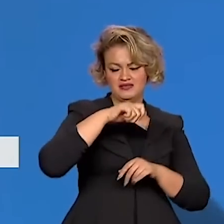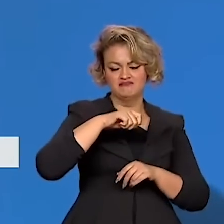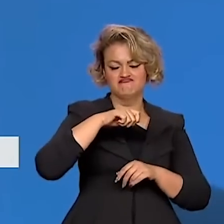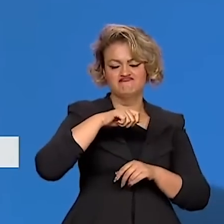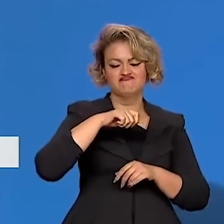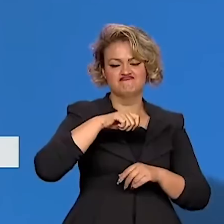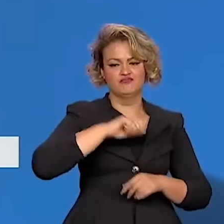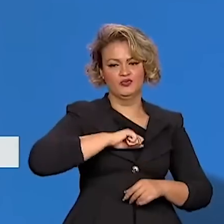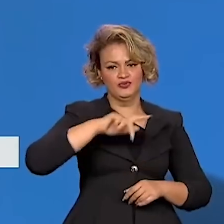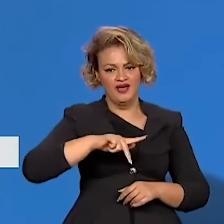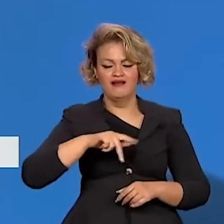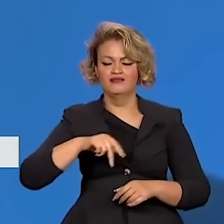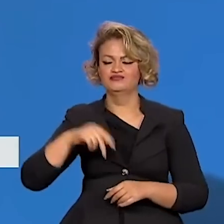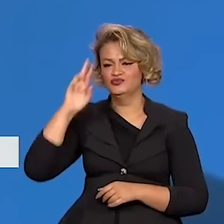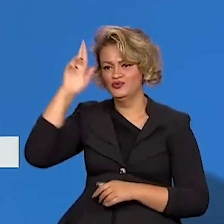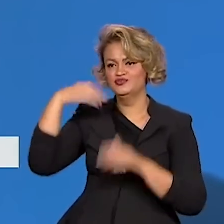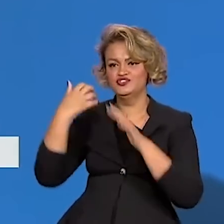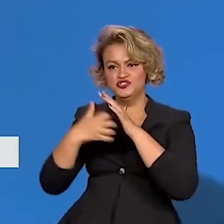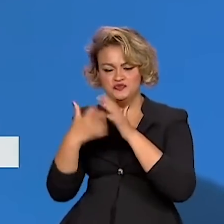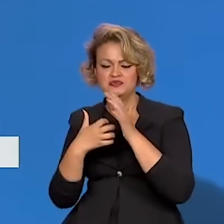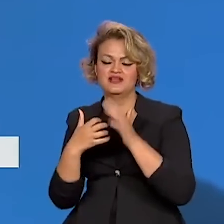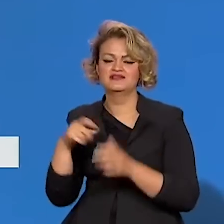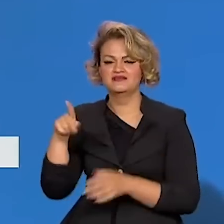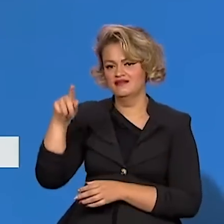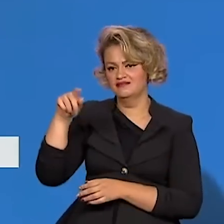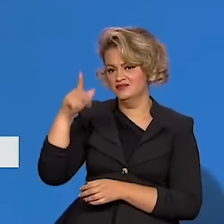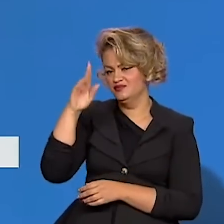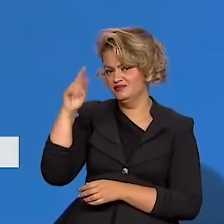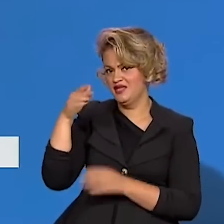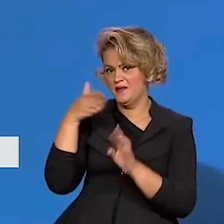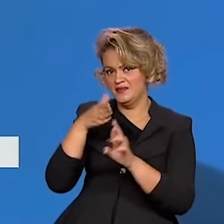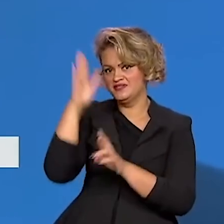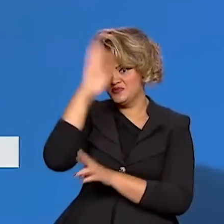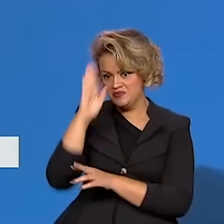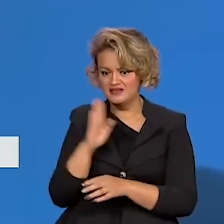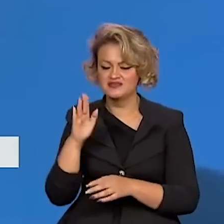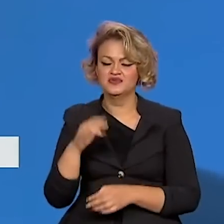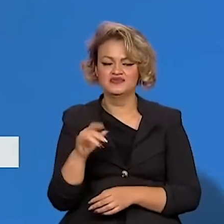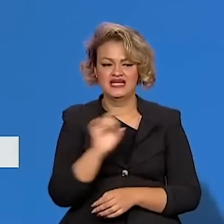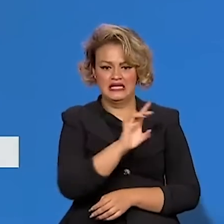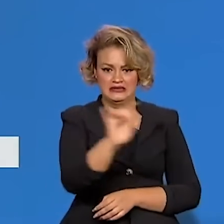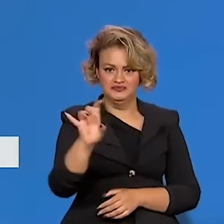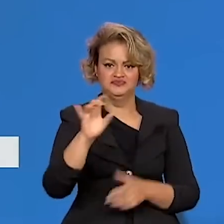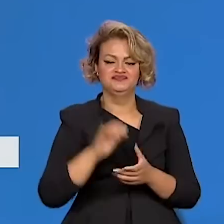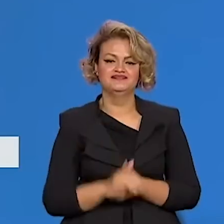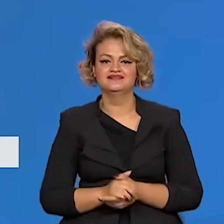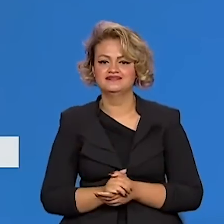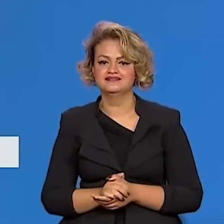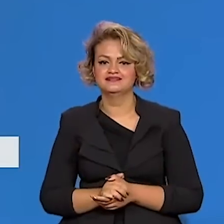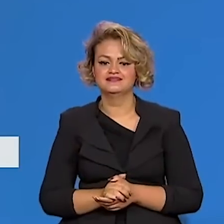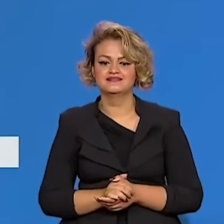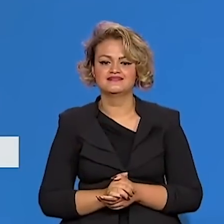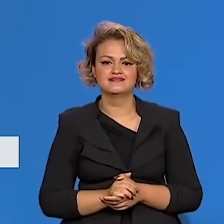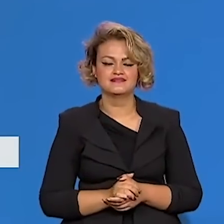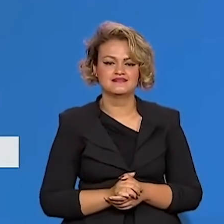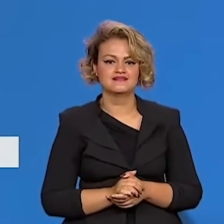empresários brasileiros empresárias portuguesas empresárias brasileiras